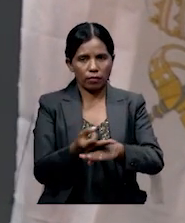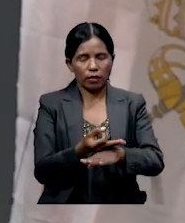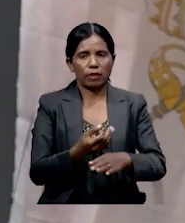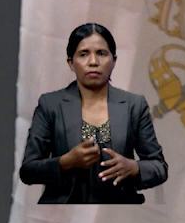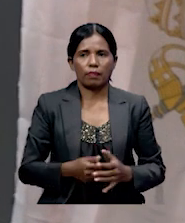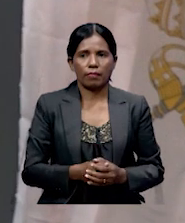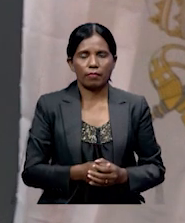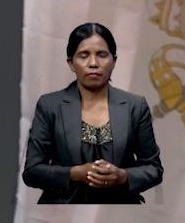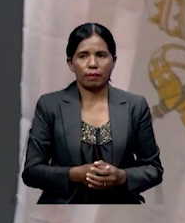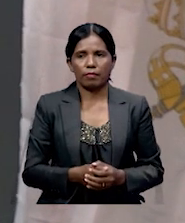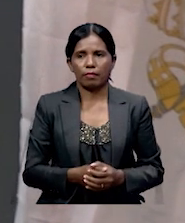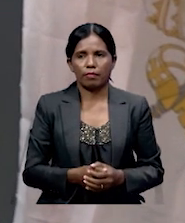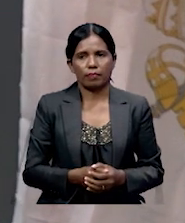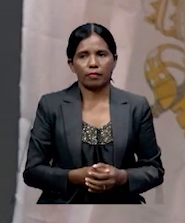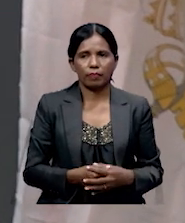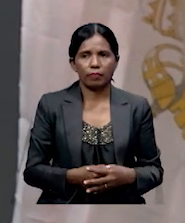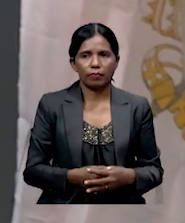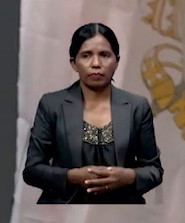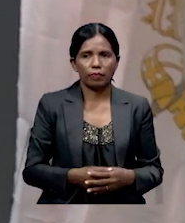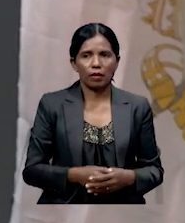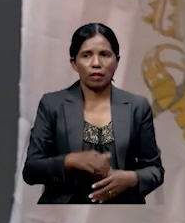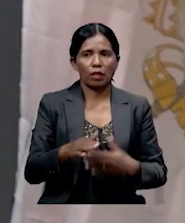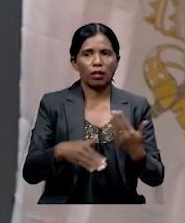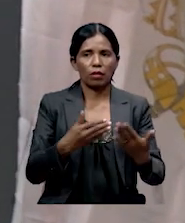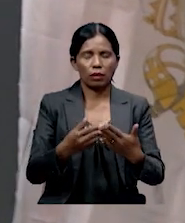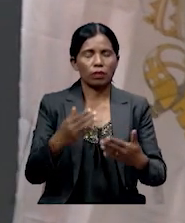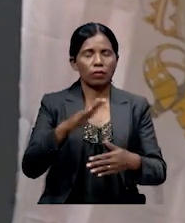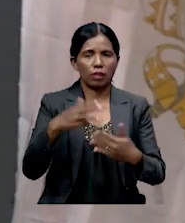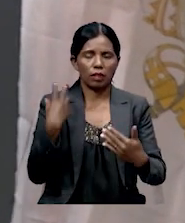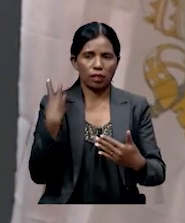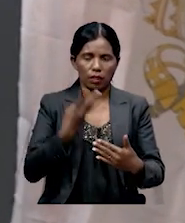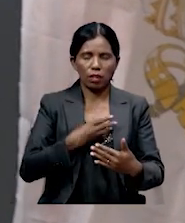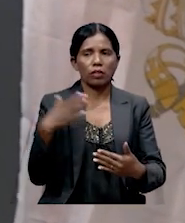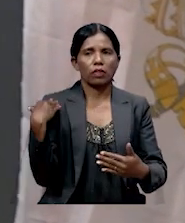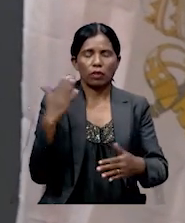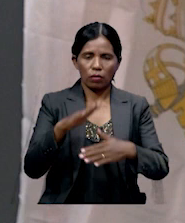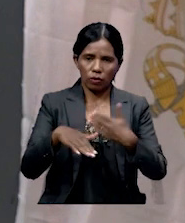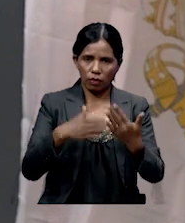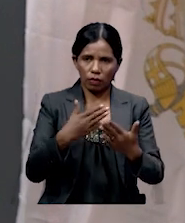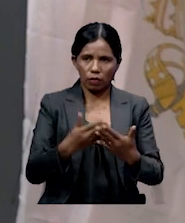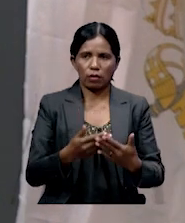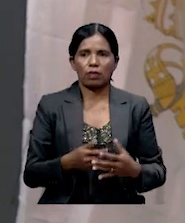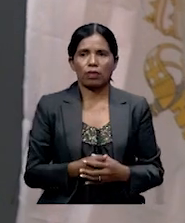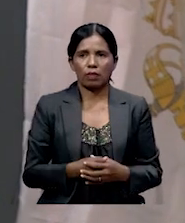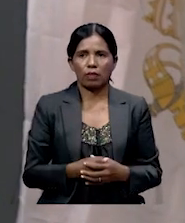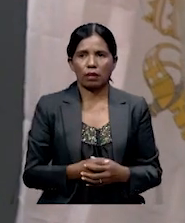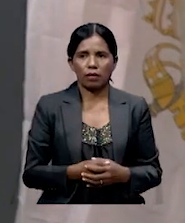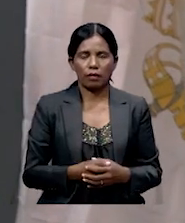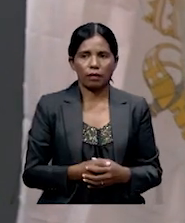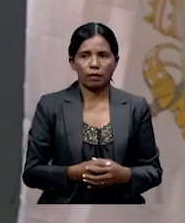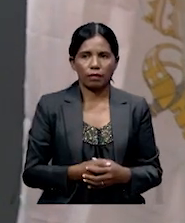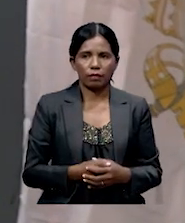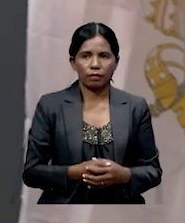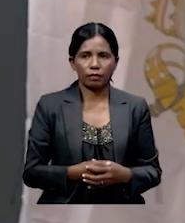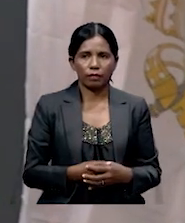Em silêncio da minha juventude, que já está